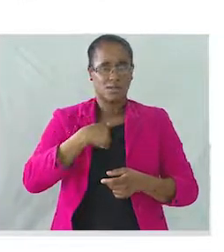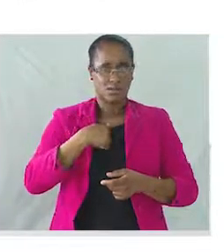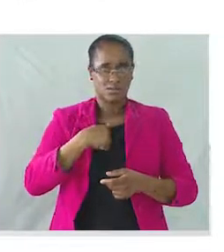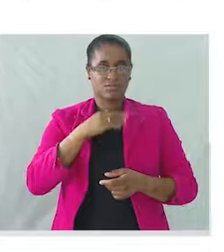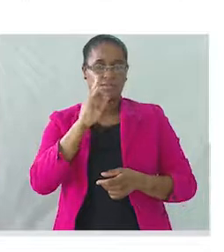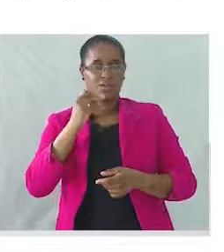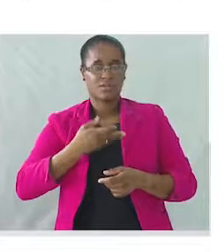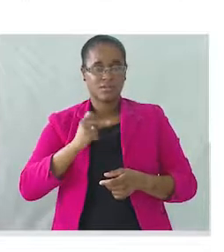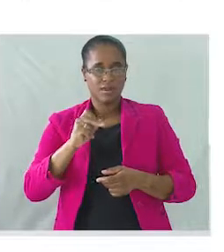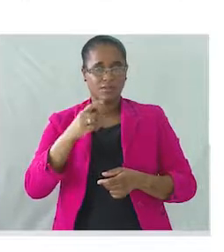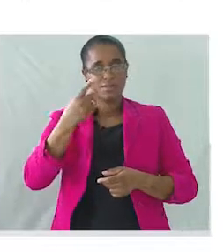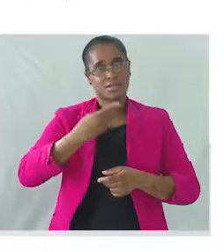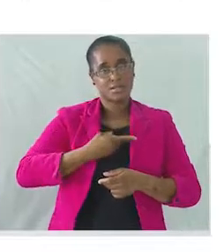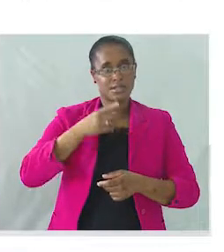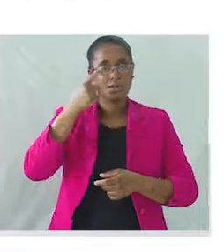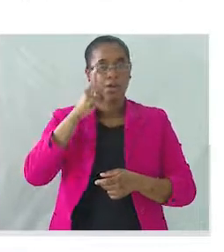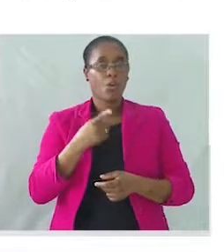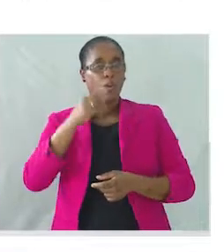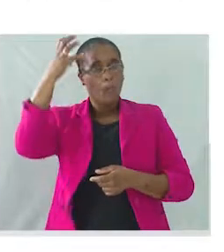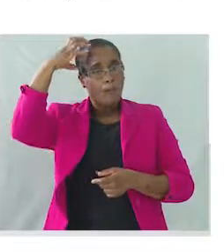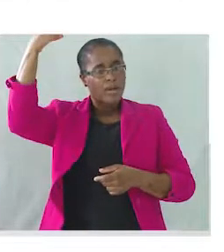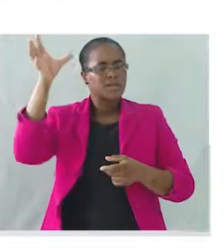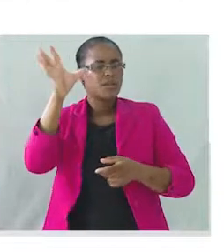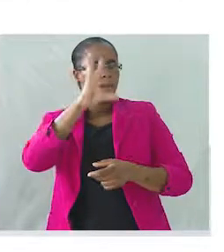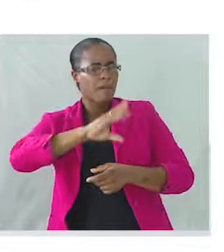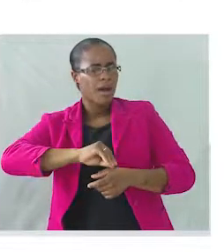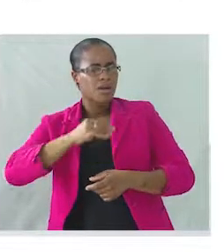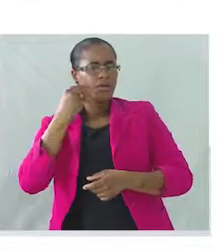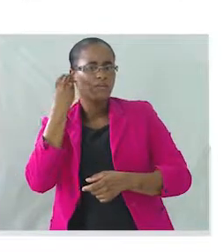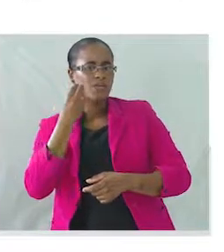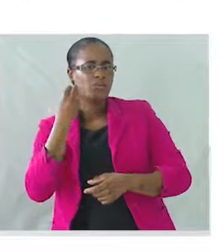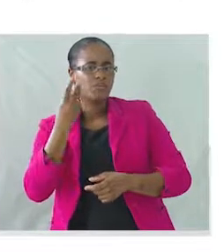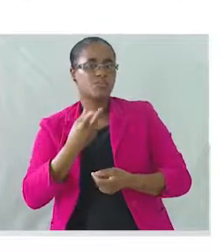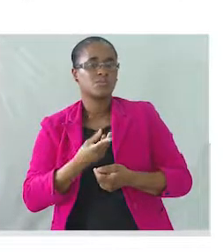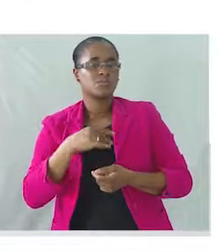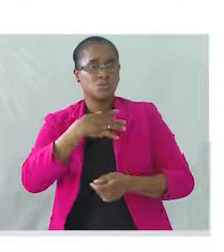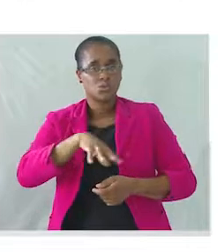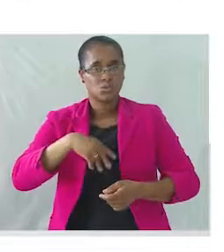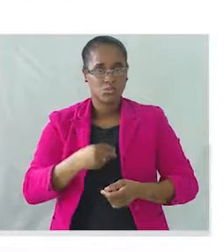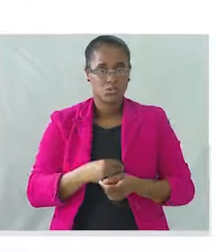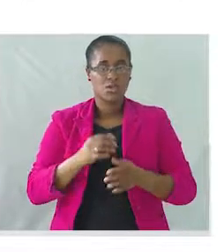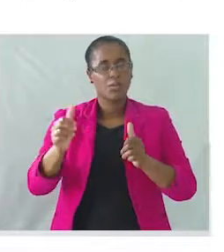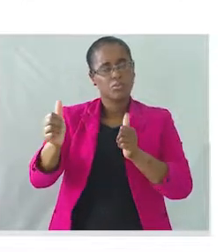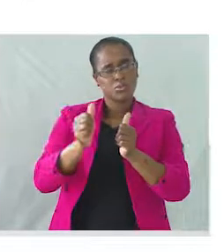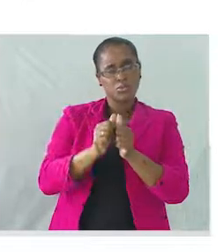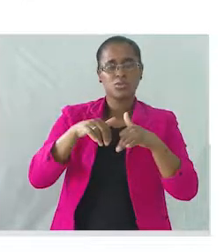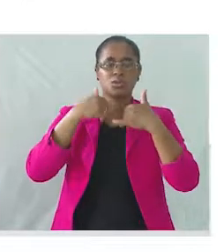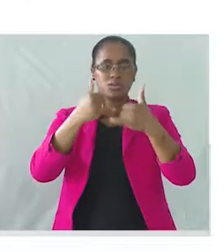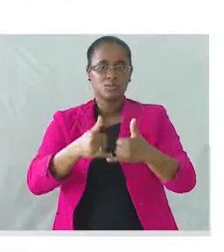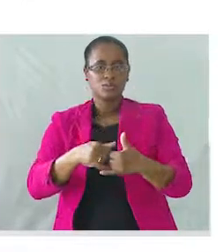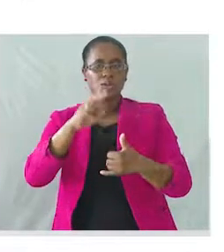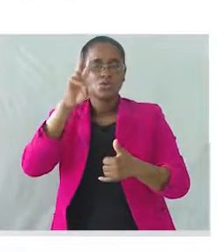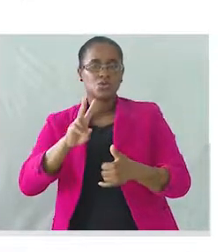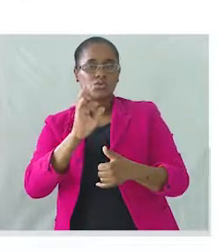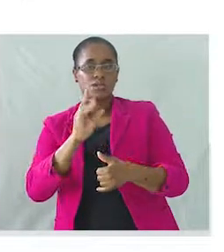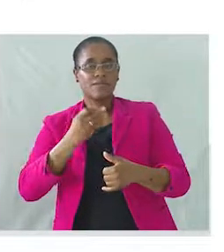que sejas o príncipe mais formoso do mundo. Aproximou-se depois a segunda fada: